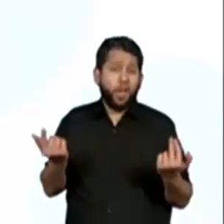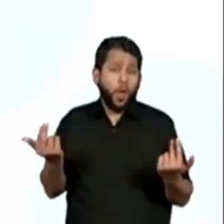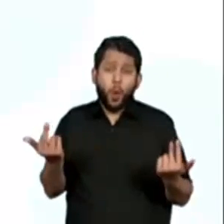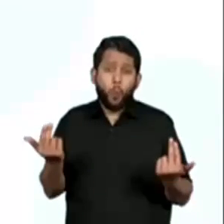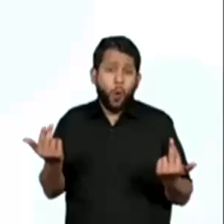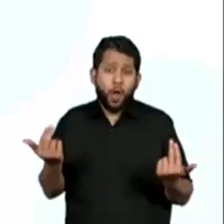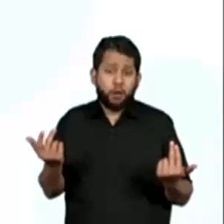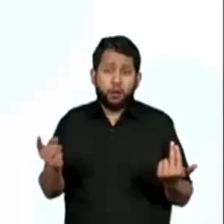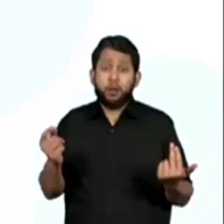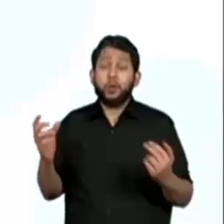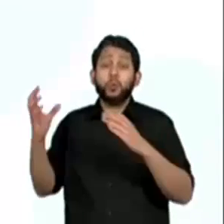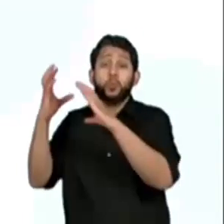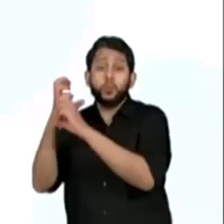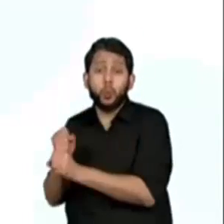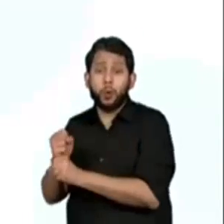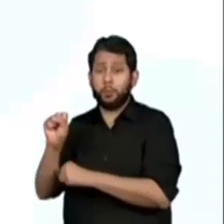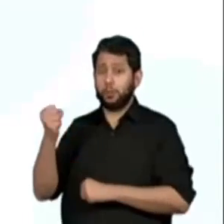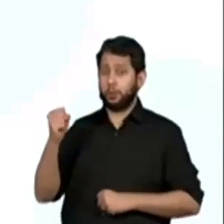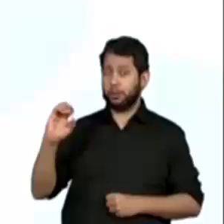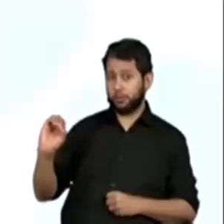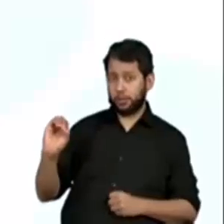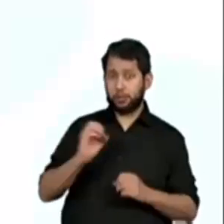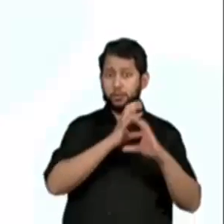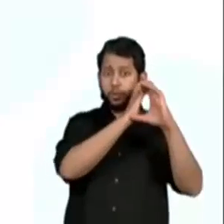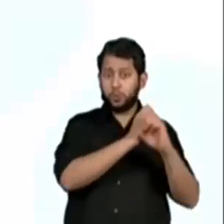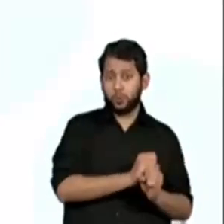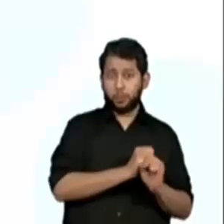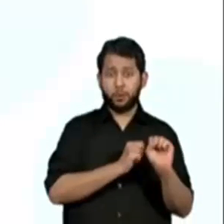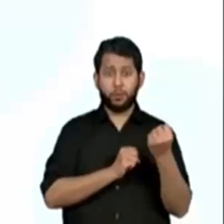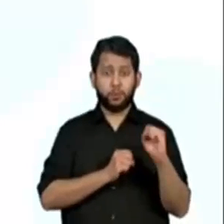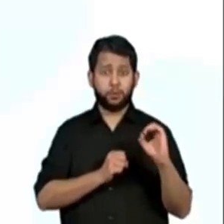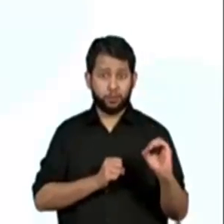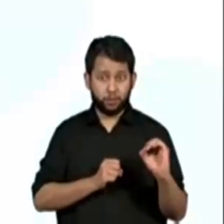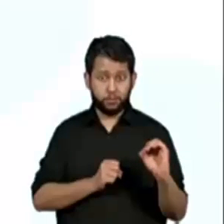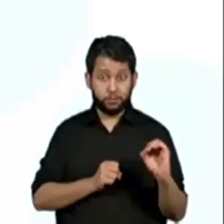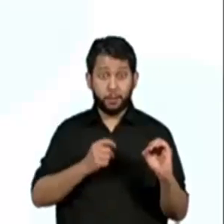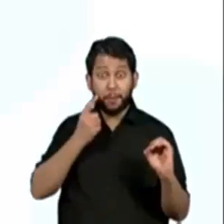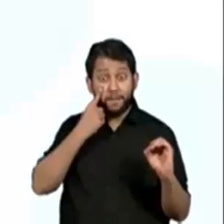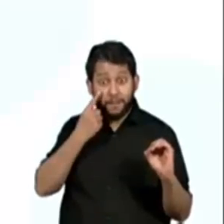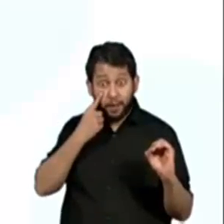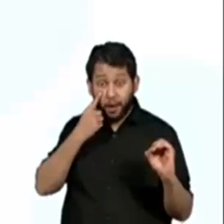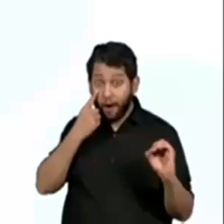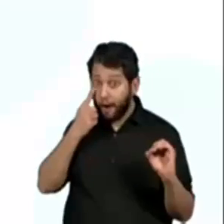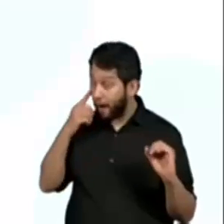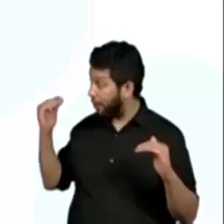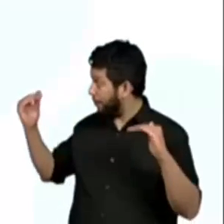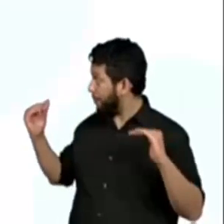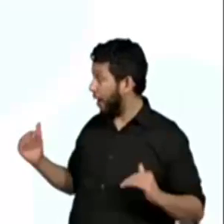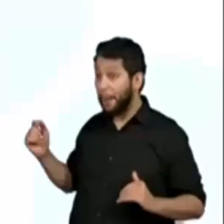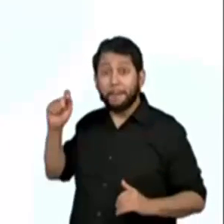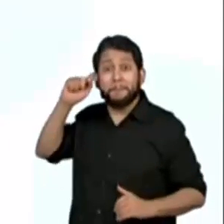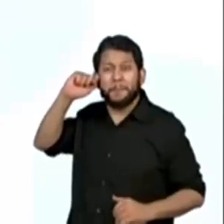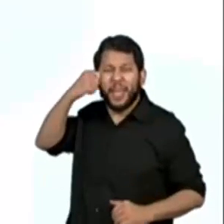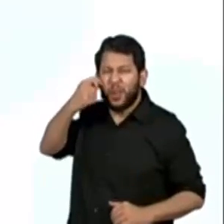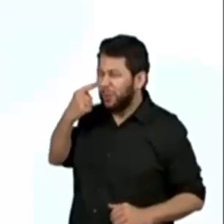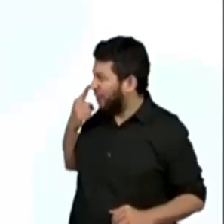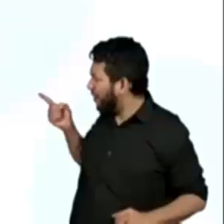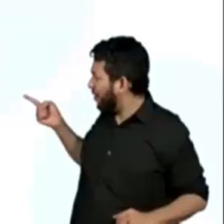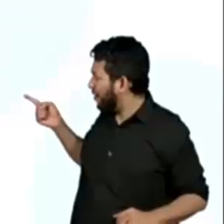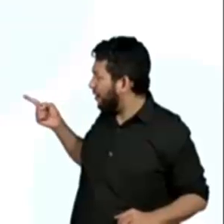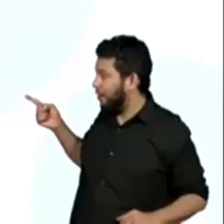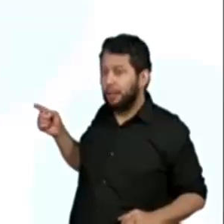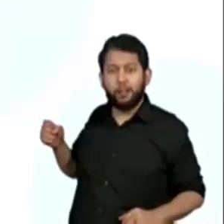80. Só que olha o que a gente fez embaixo. A gente acrescentou 10. Então, ficou assim. 20